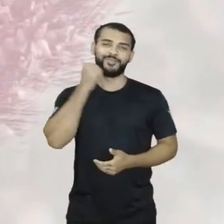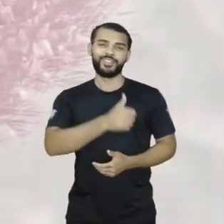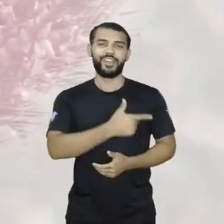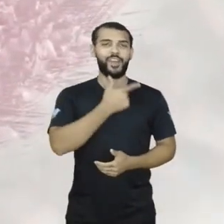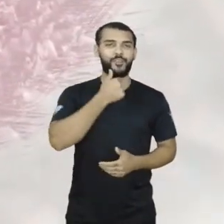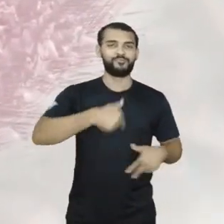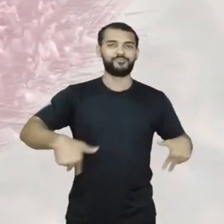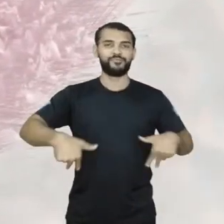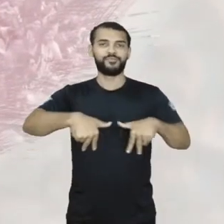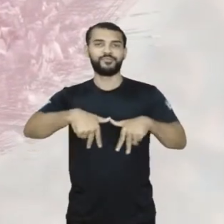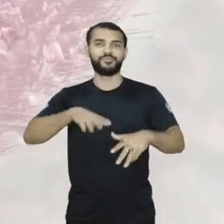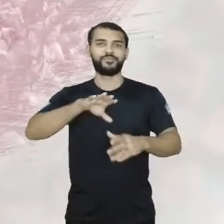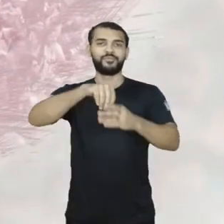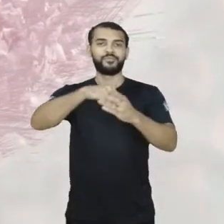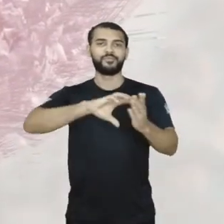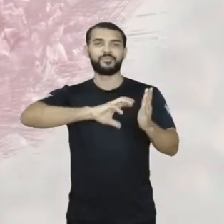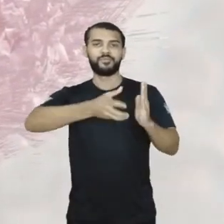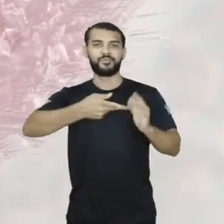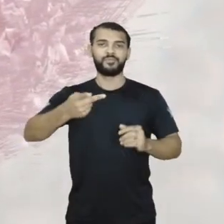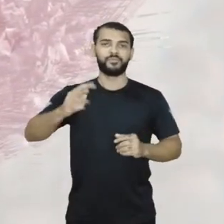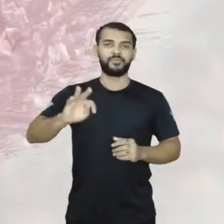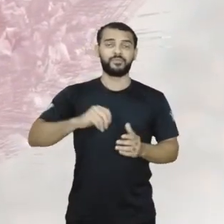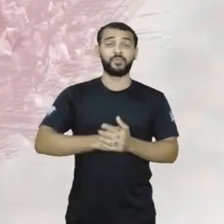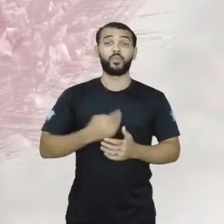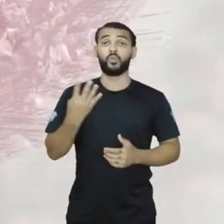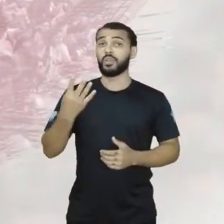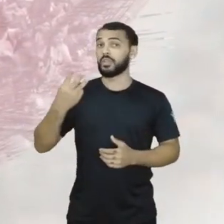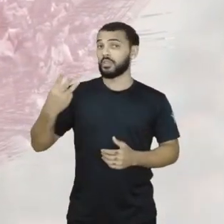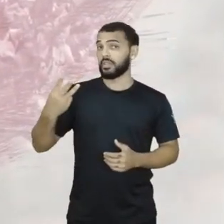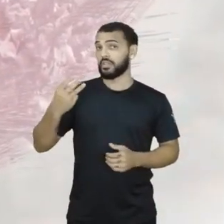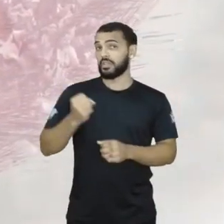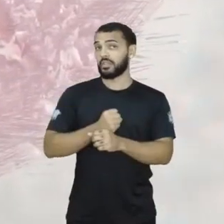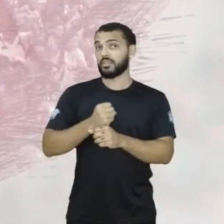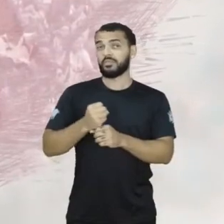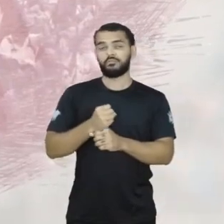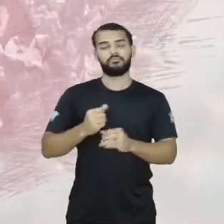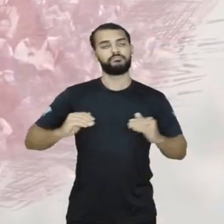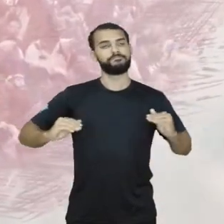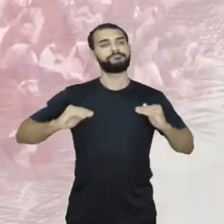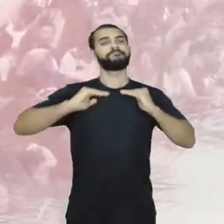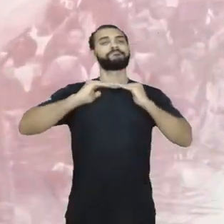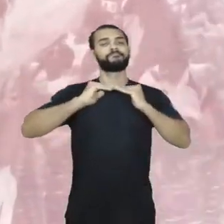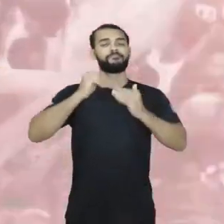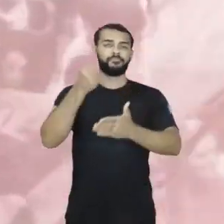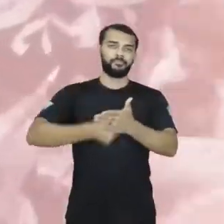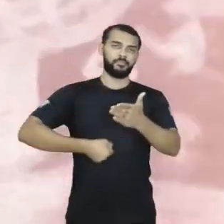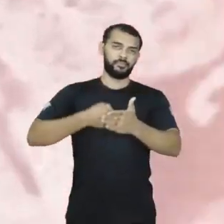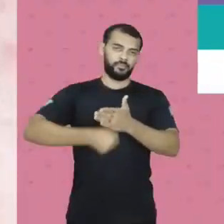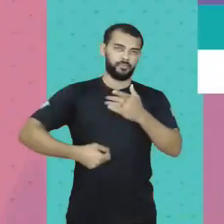há 43 anos lutando por uma política com paridade de gênero.